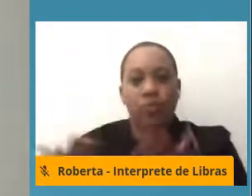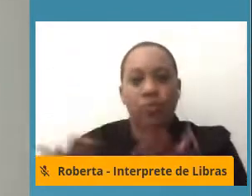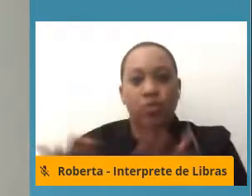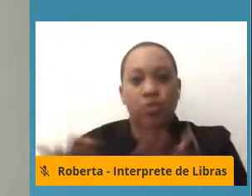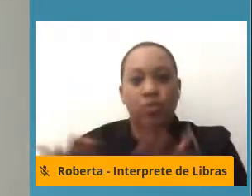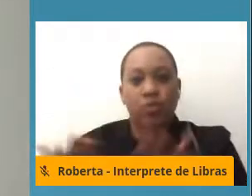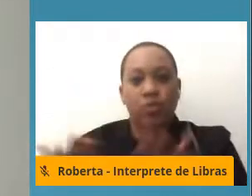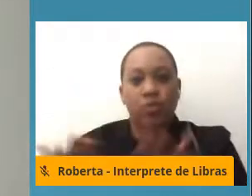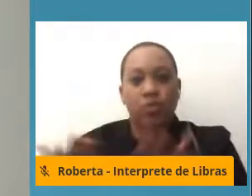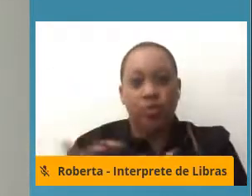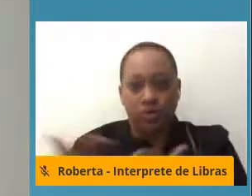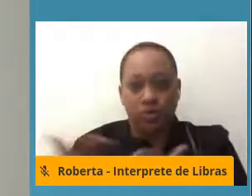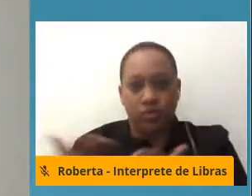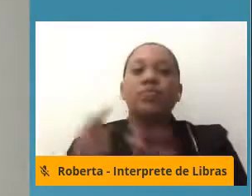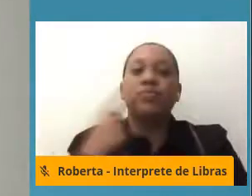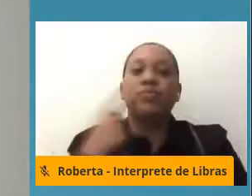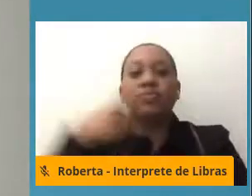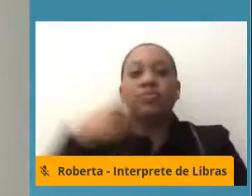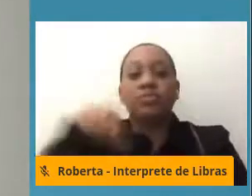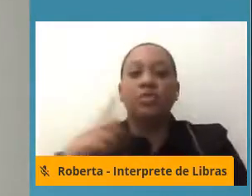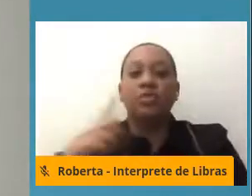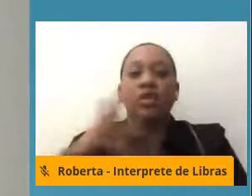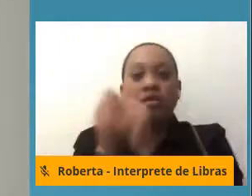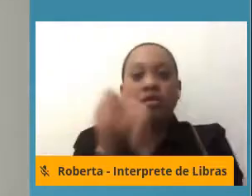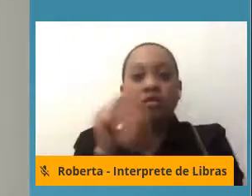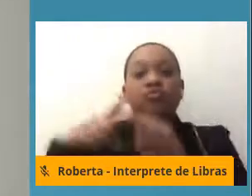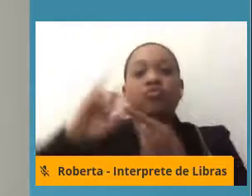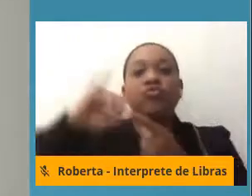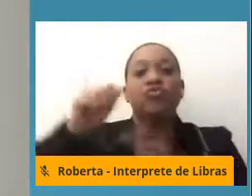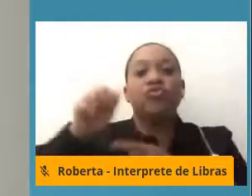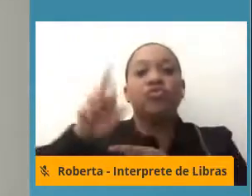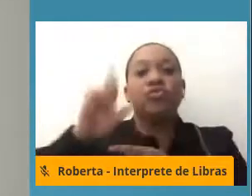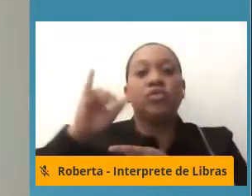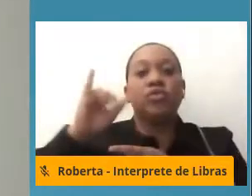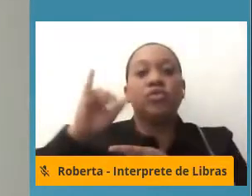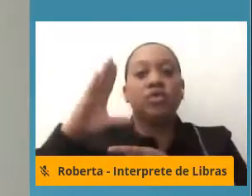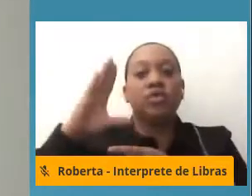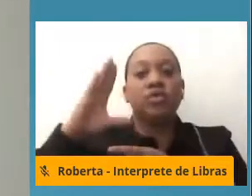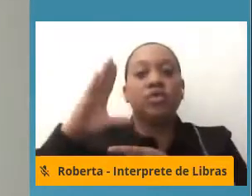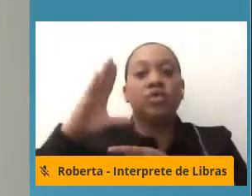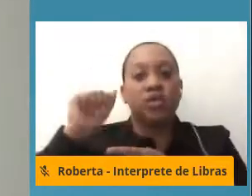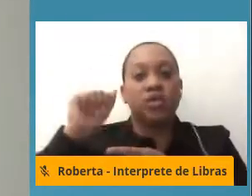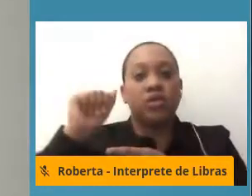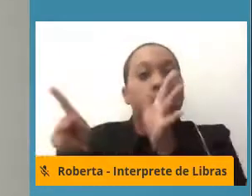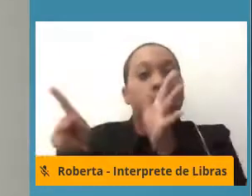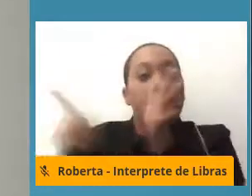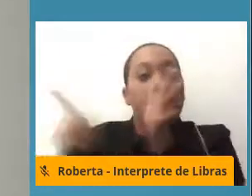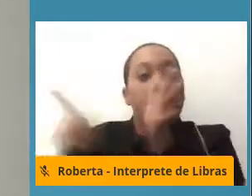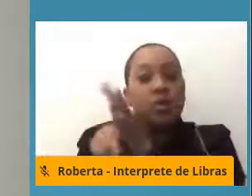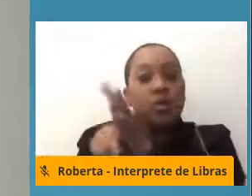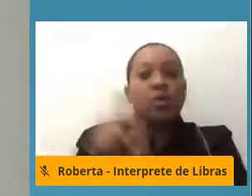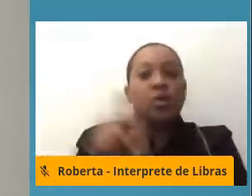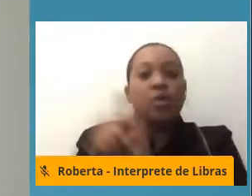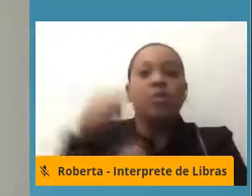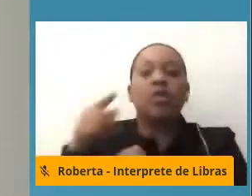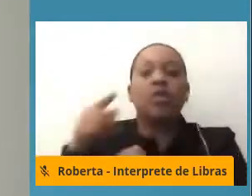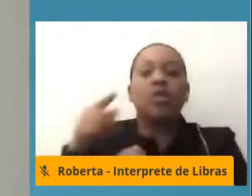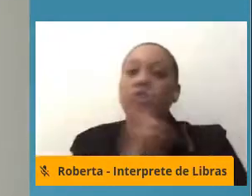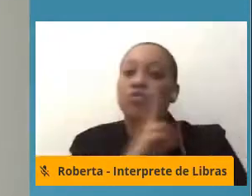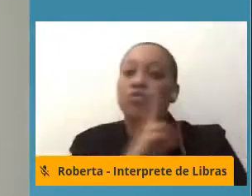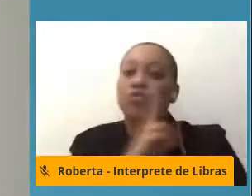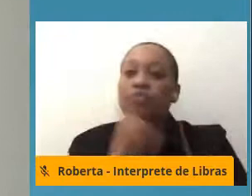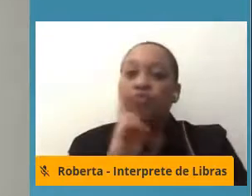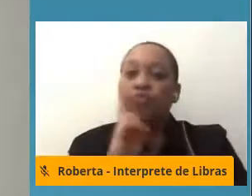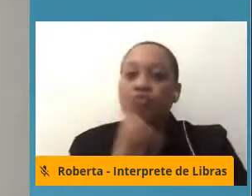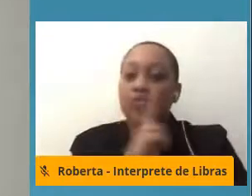artesanal, Jararaca, específica do Divina Gula, ela foi feita especificamente para o Divina Gula, e o Divina Gula cedeu para a gente fazer esse